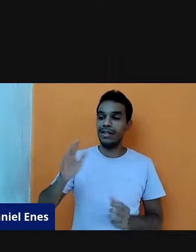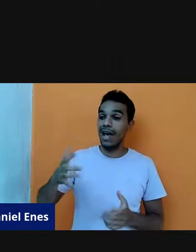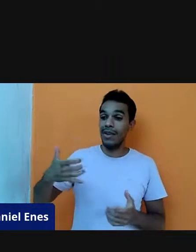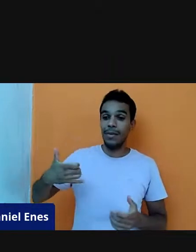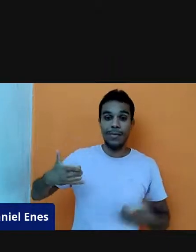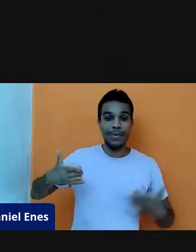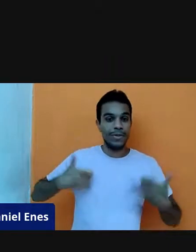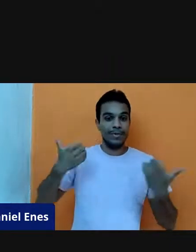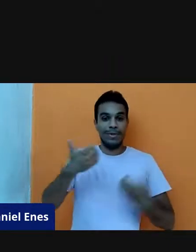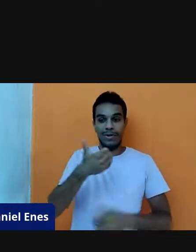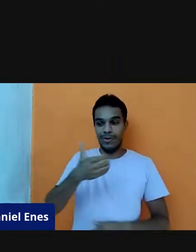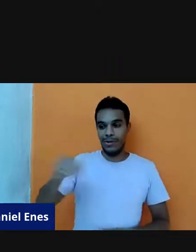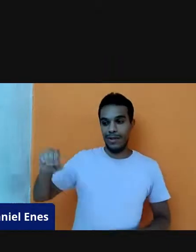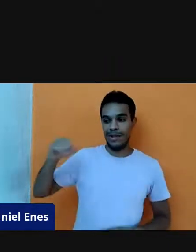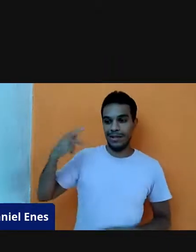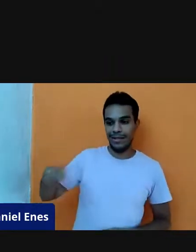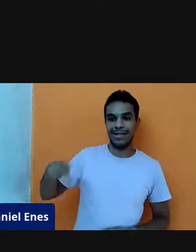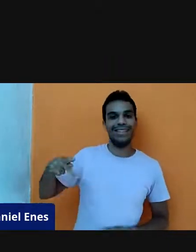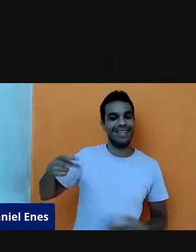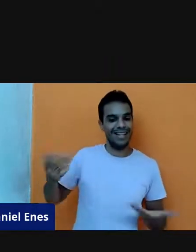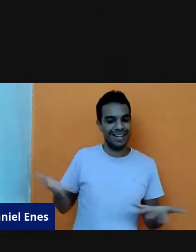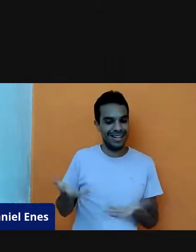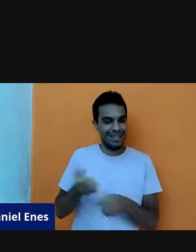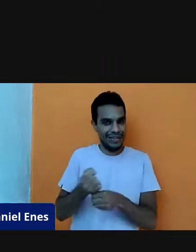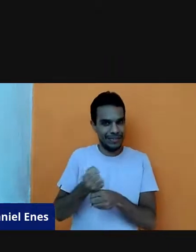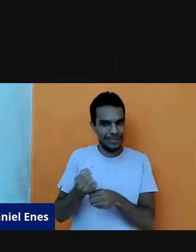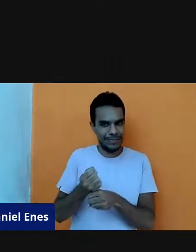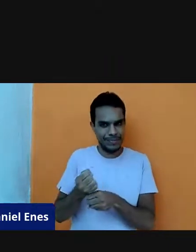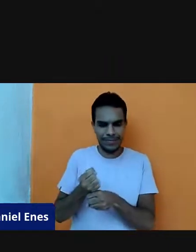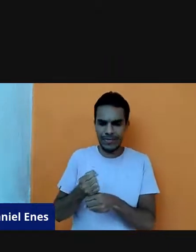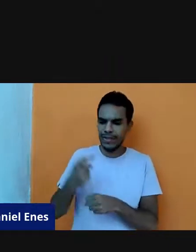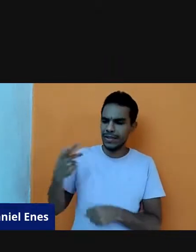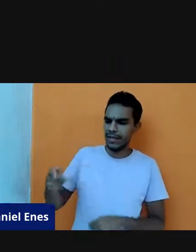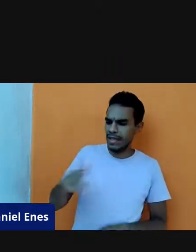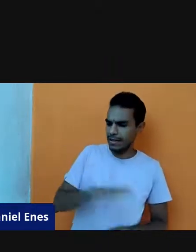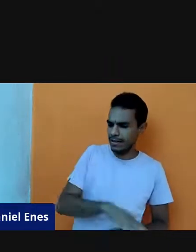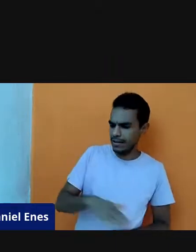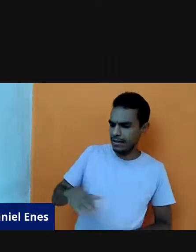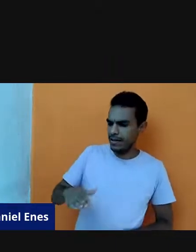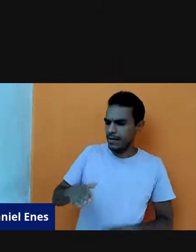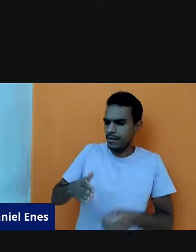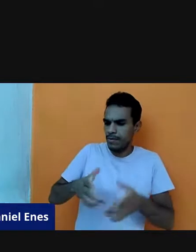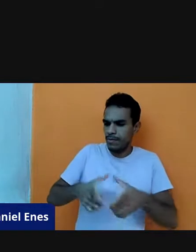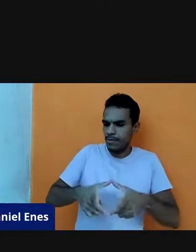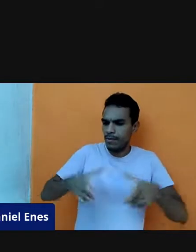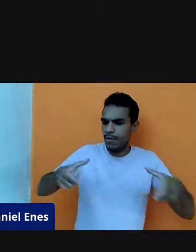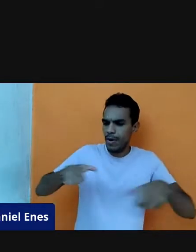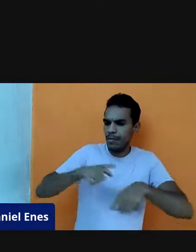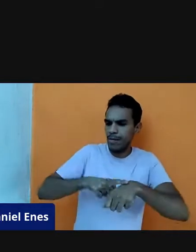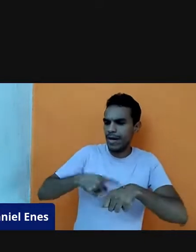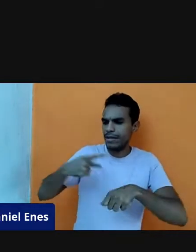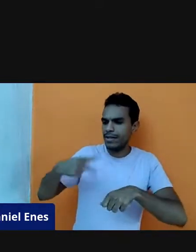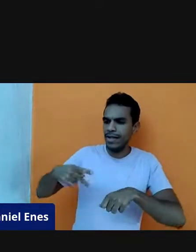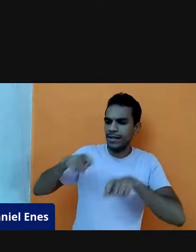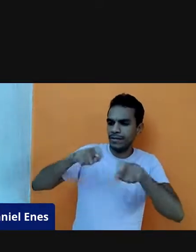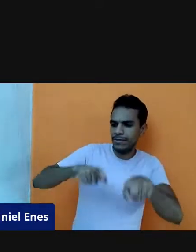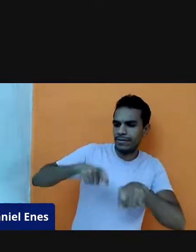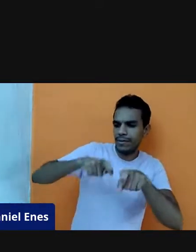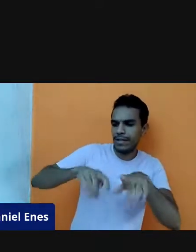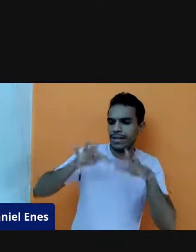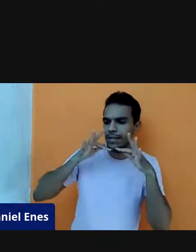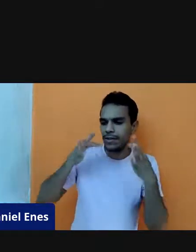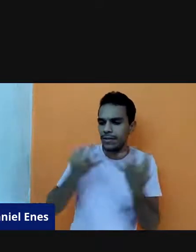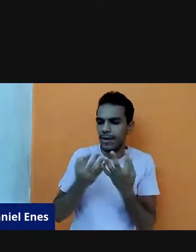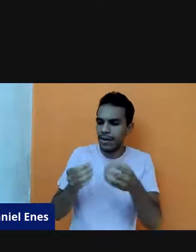este ano. E vai passar boa parte da sua infância nas fazendas da família, em engenhos